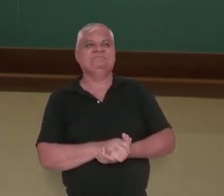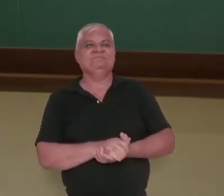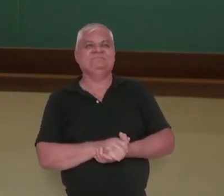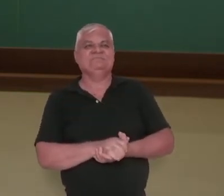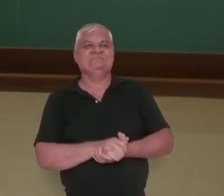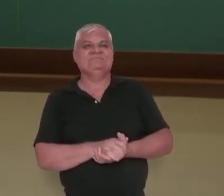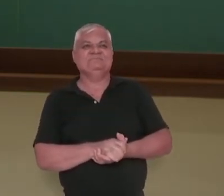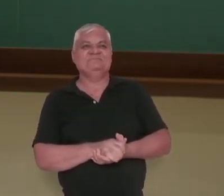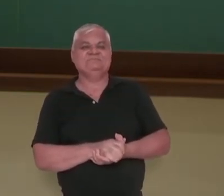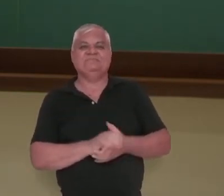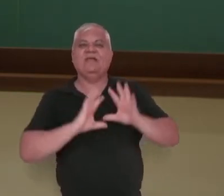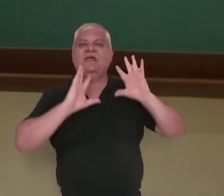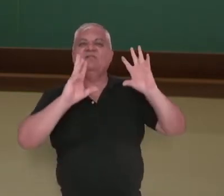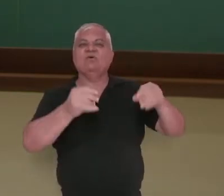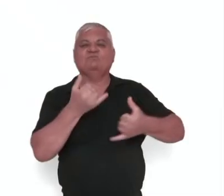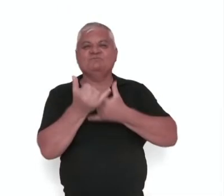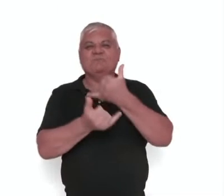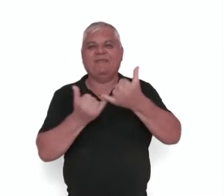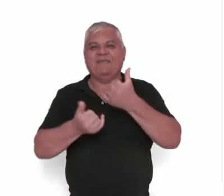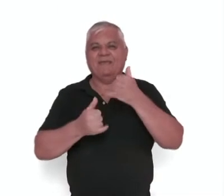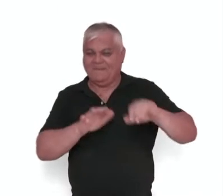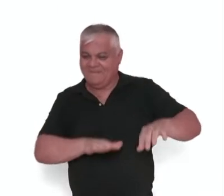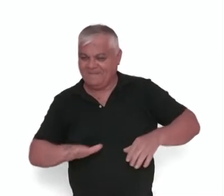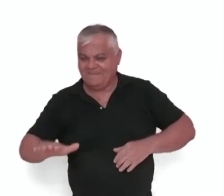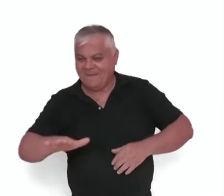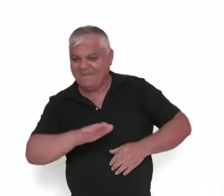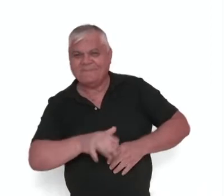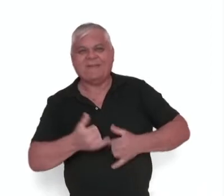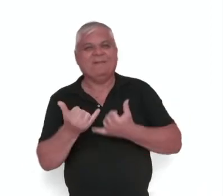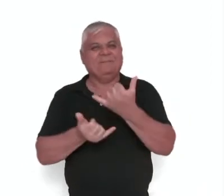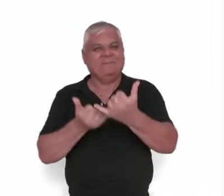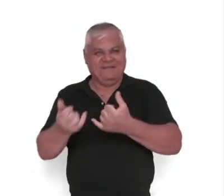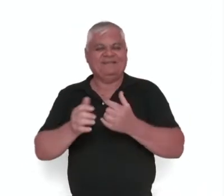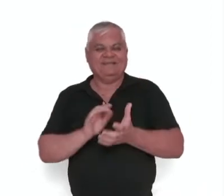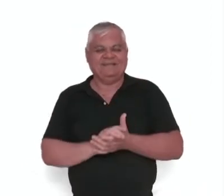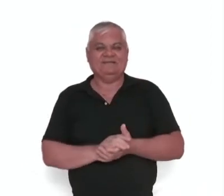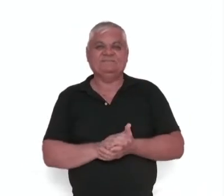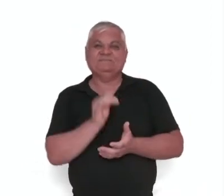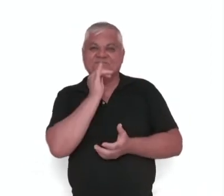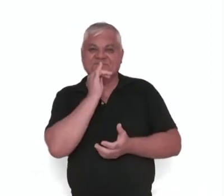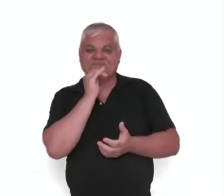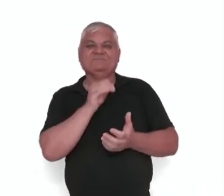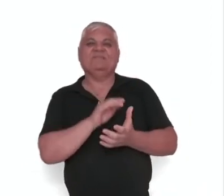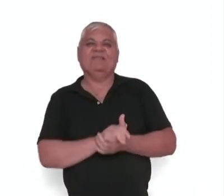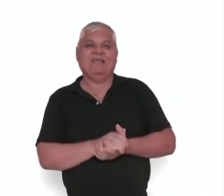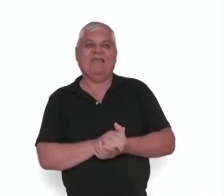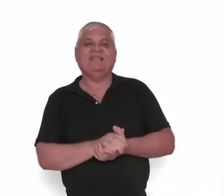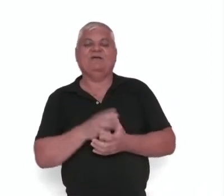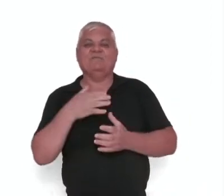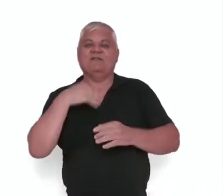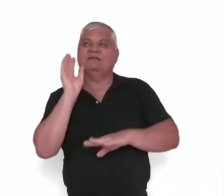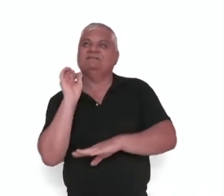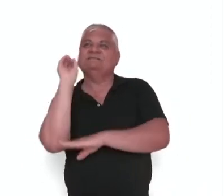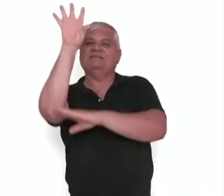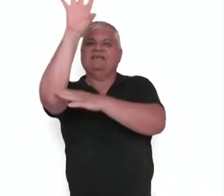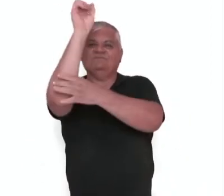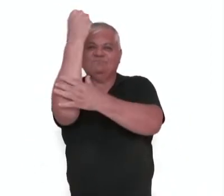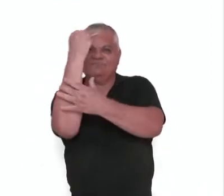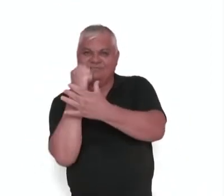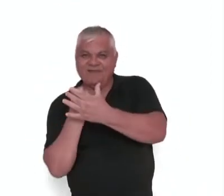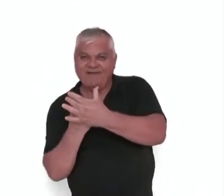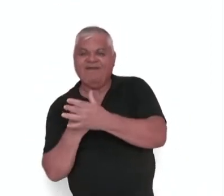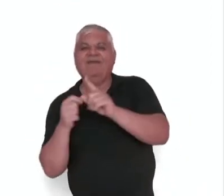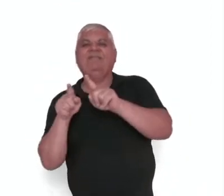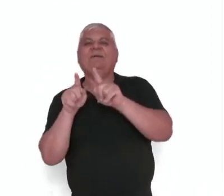Todos tocam ou todos passam. Nesse tipo de jogo semi-cooperativo, o gol, a cesta ou até o ponto só